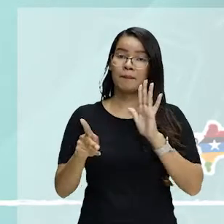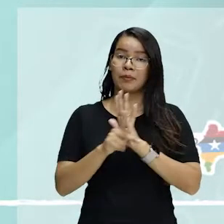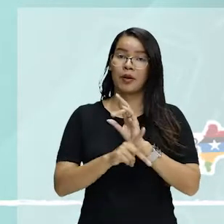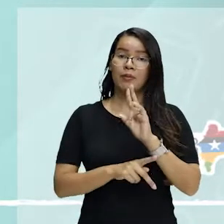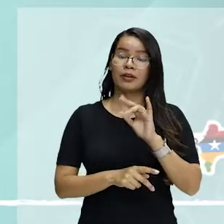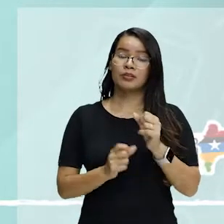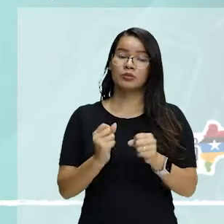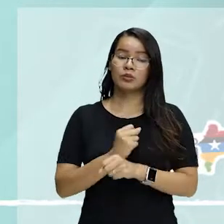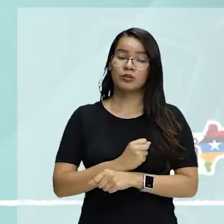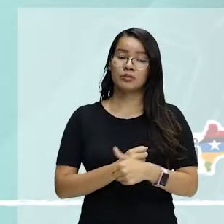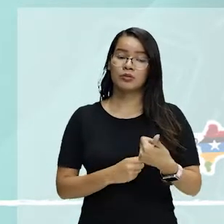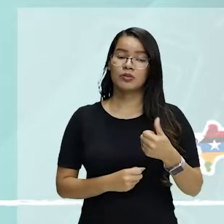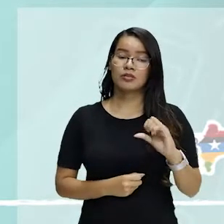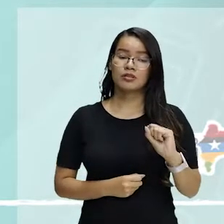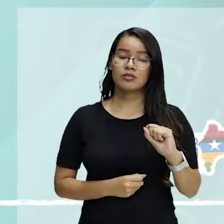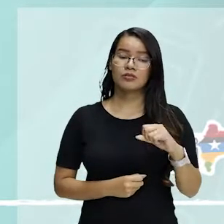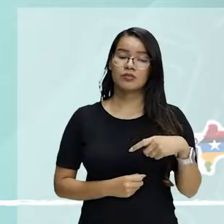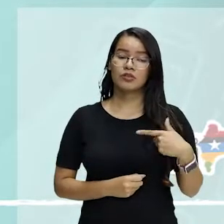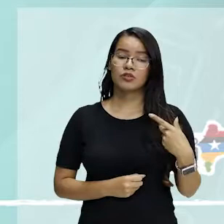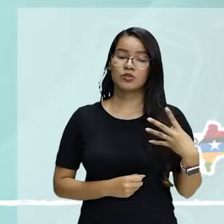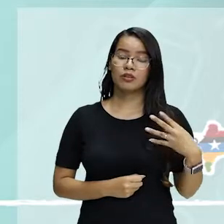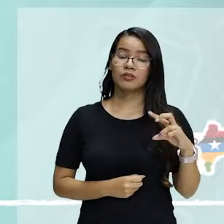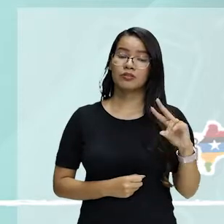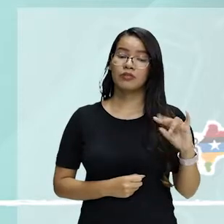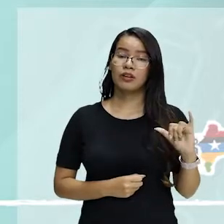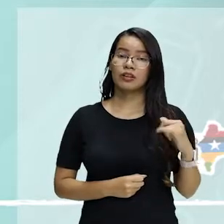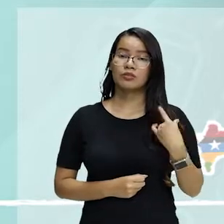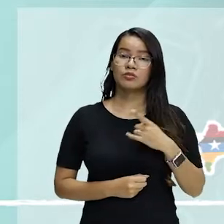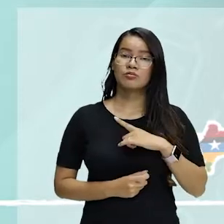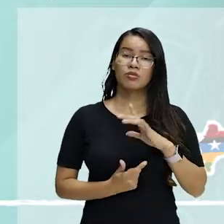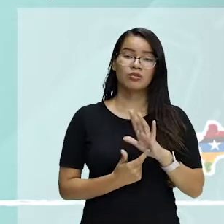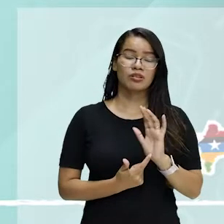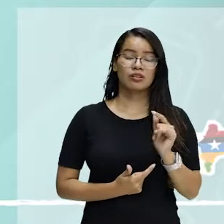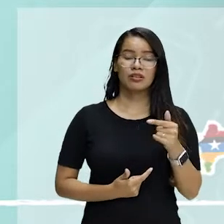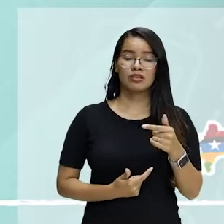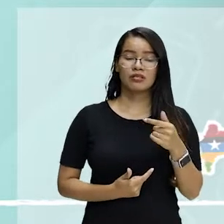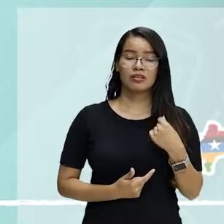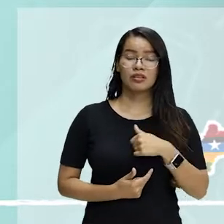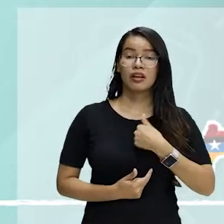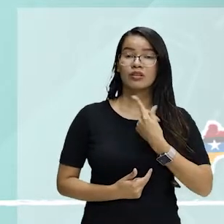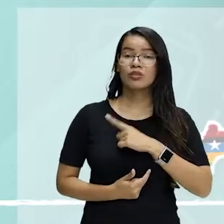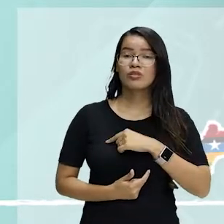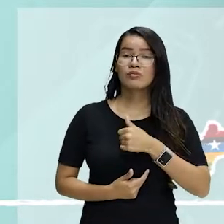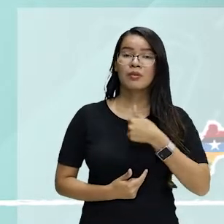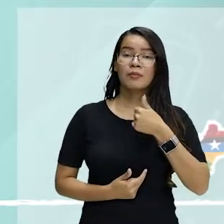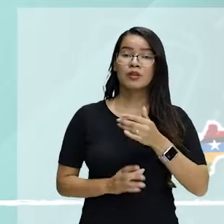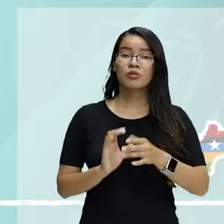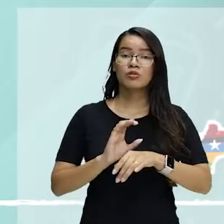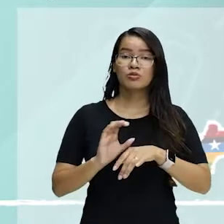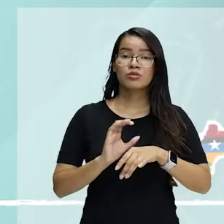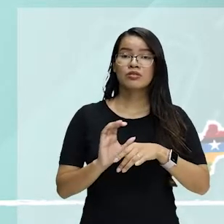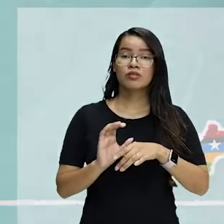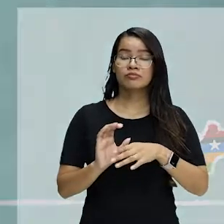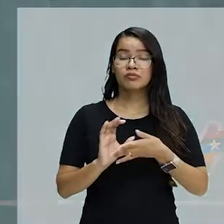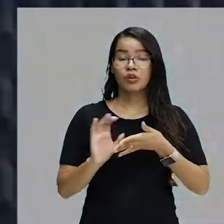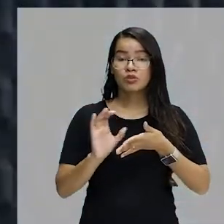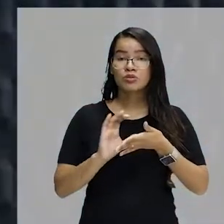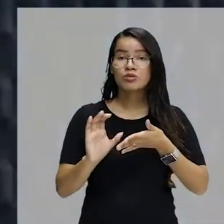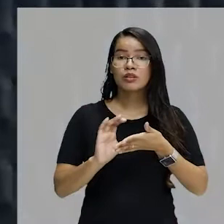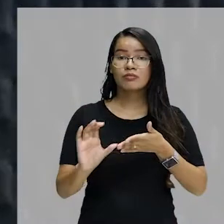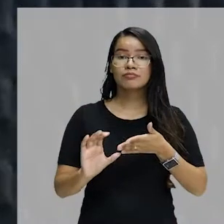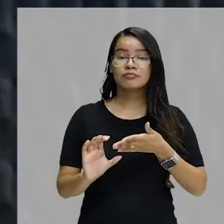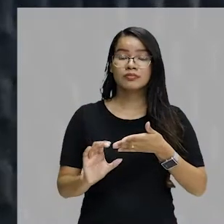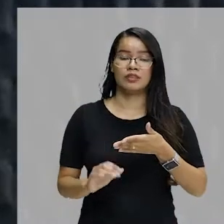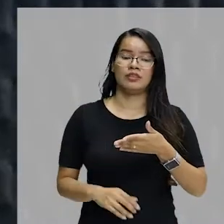mostrar isso. A Constituição de 1824 foi a nossa primeira Constituição. A primeira Constituição